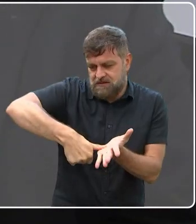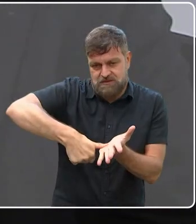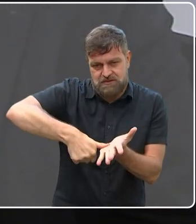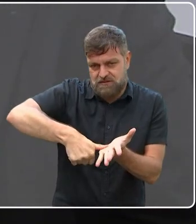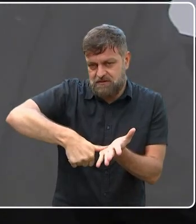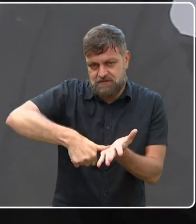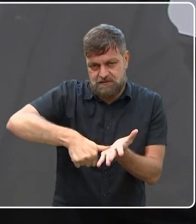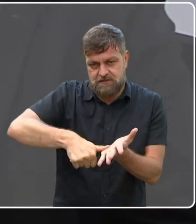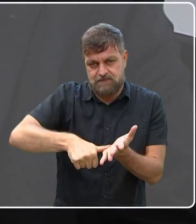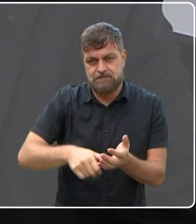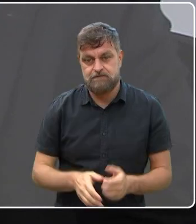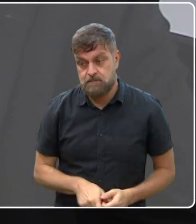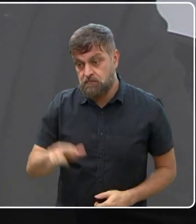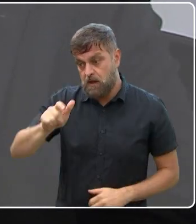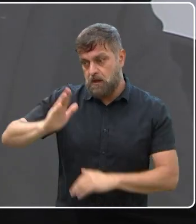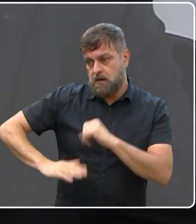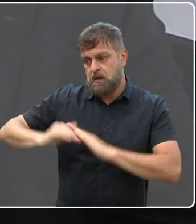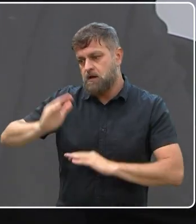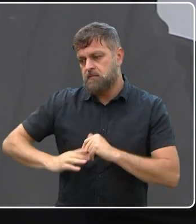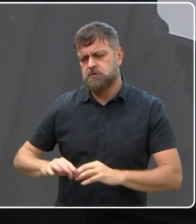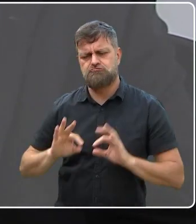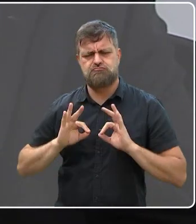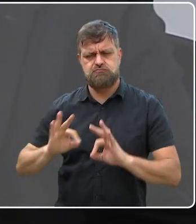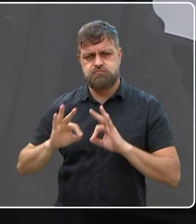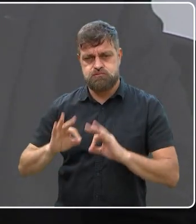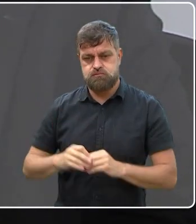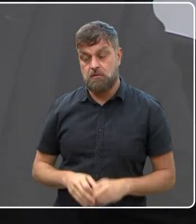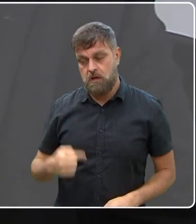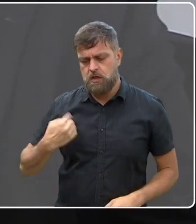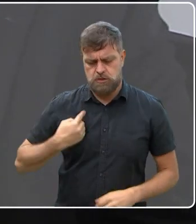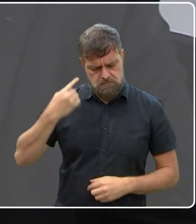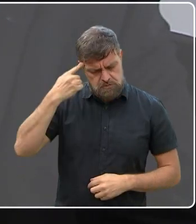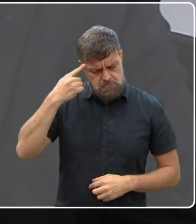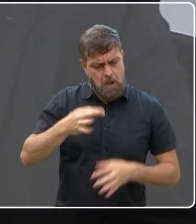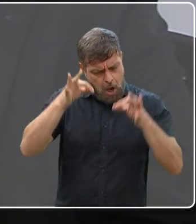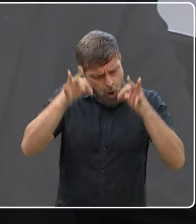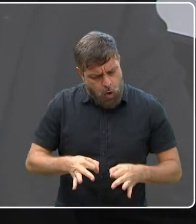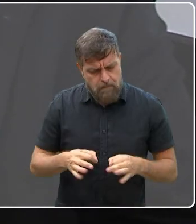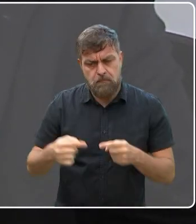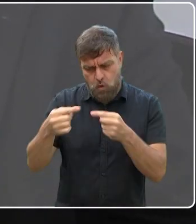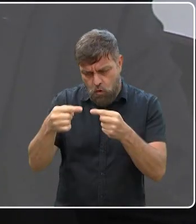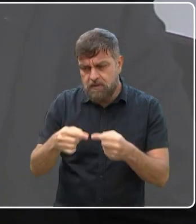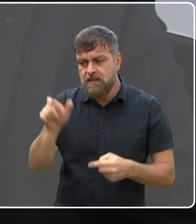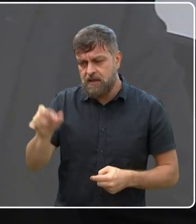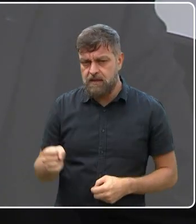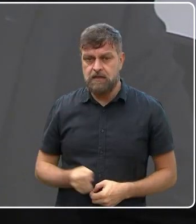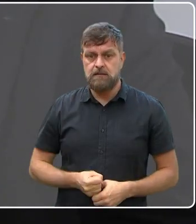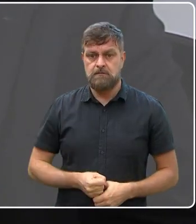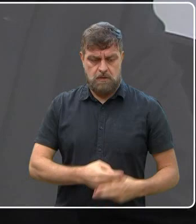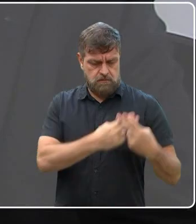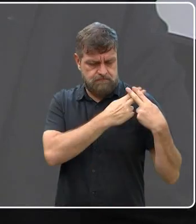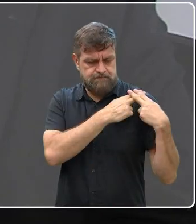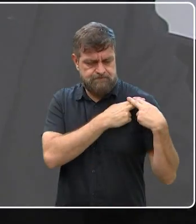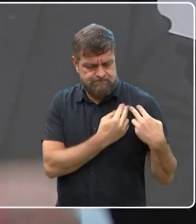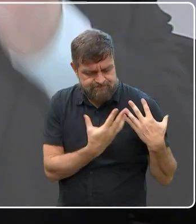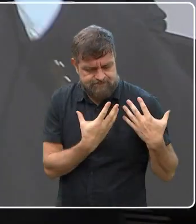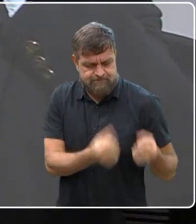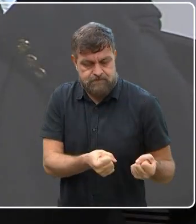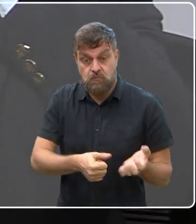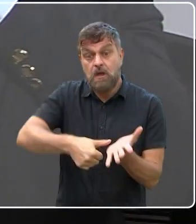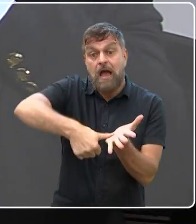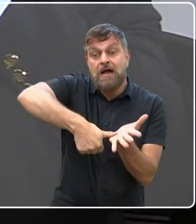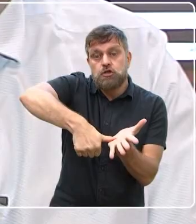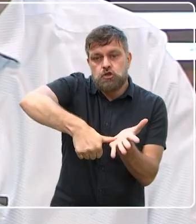pelo todo o que ele fez aqui no escritório, né, nada mais justo do que ele ter assumido aí o cargo